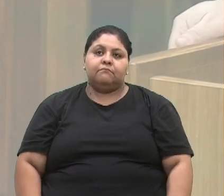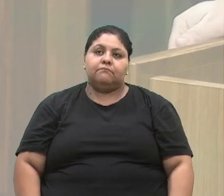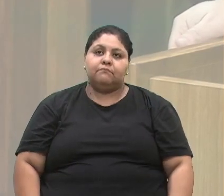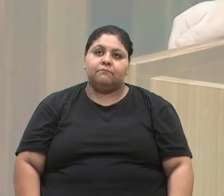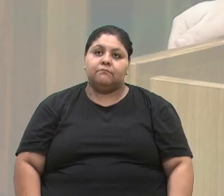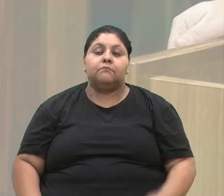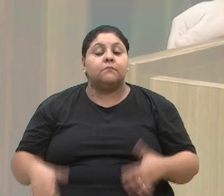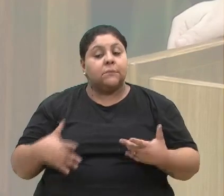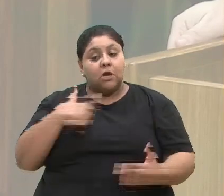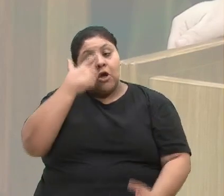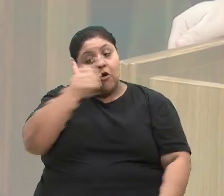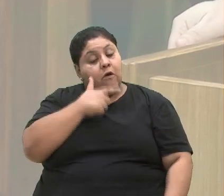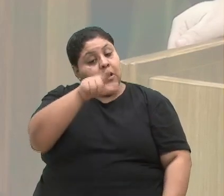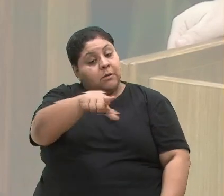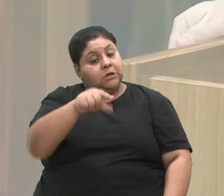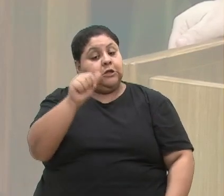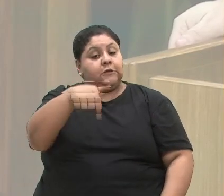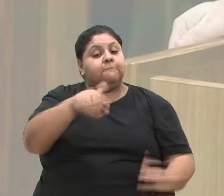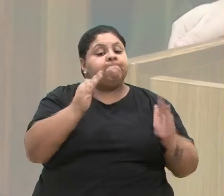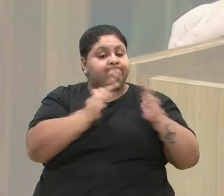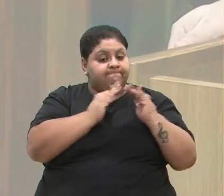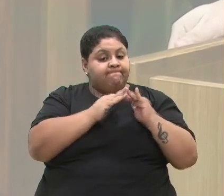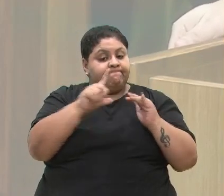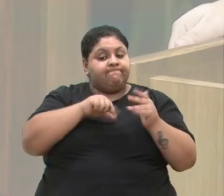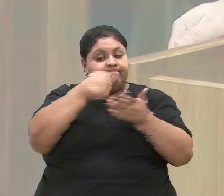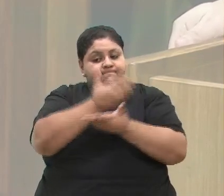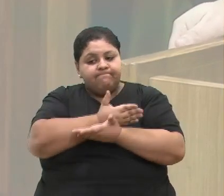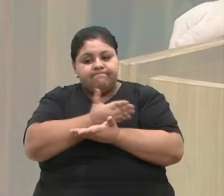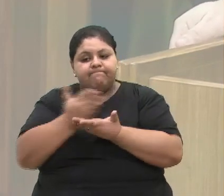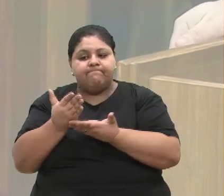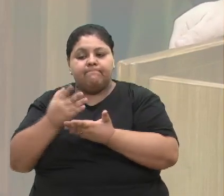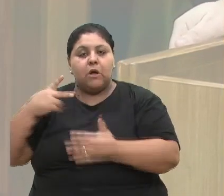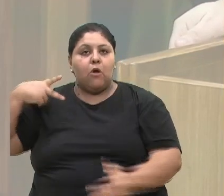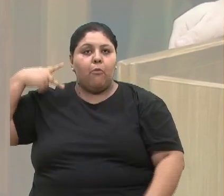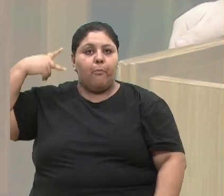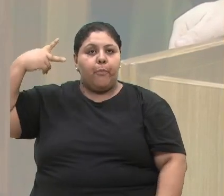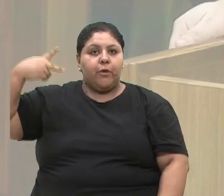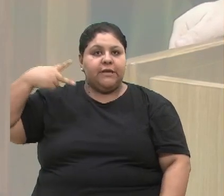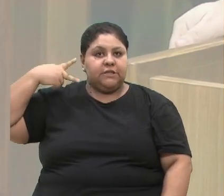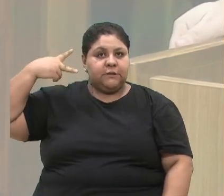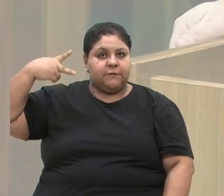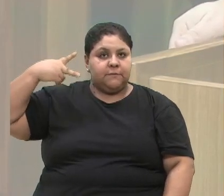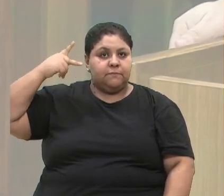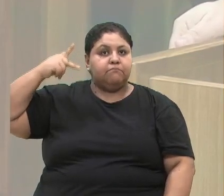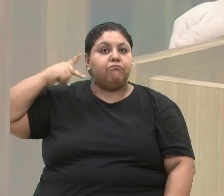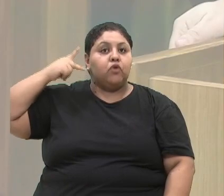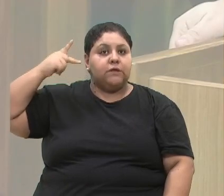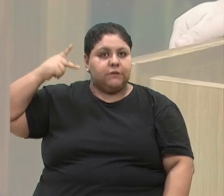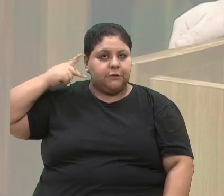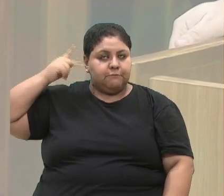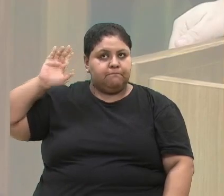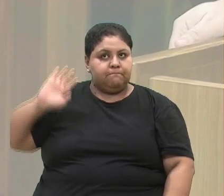Então, acho que a decisão desta casa tem que começar a ser política. Política.